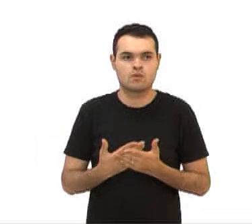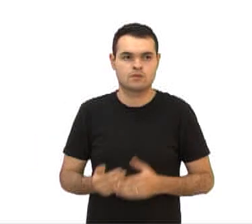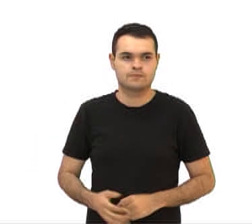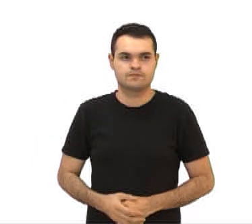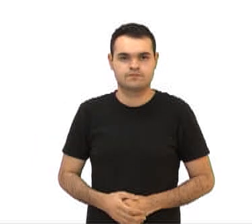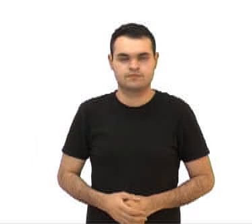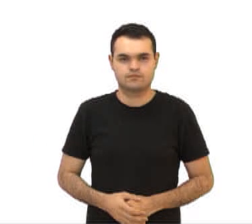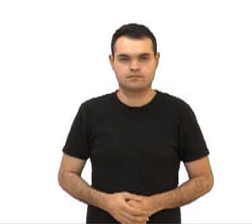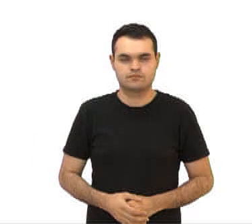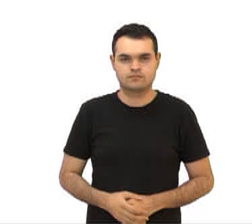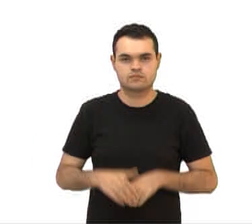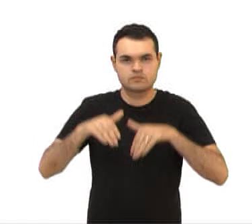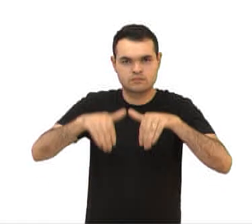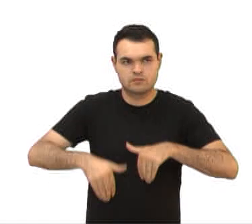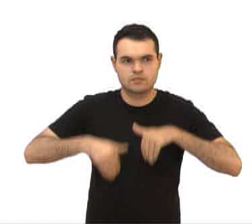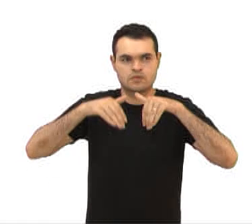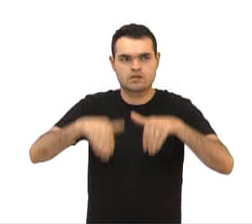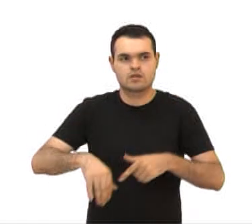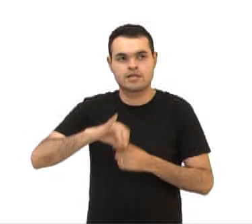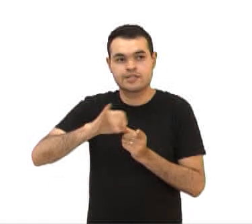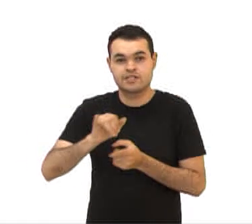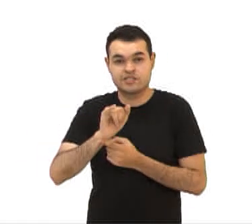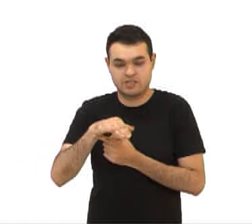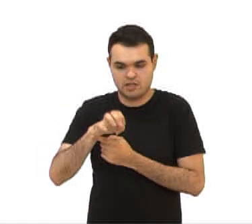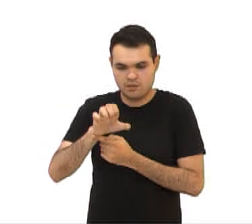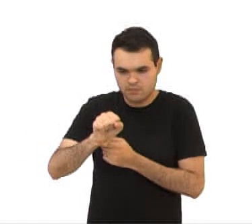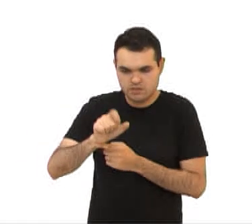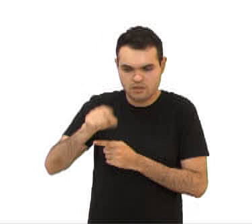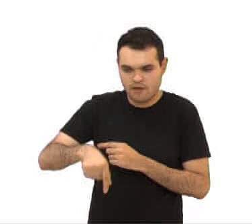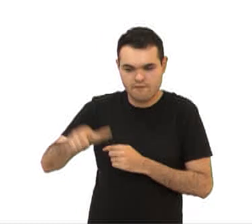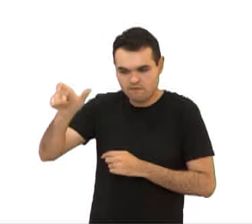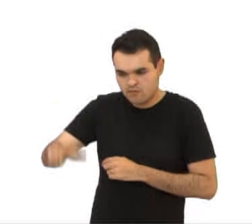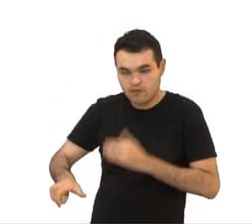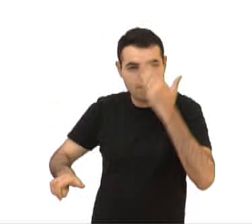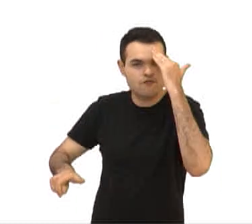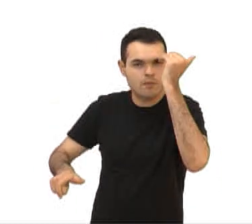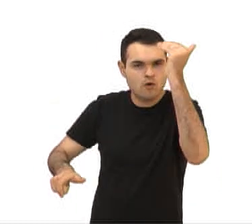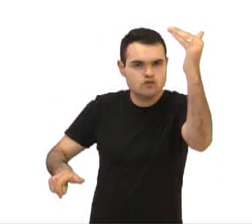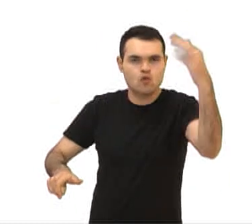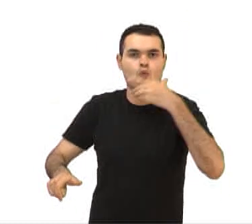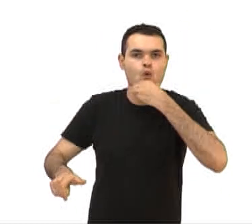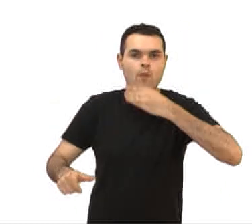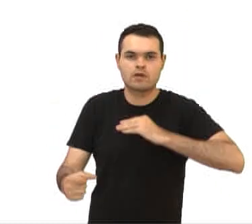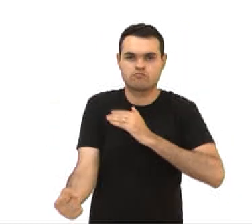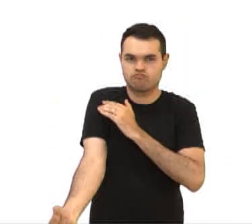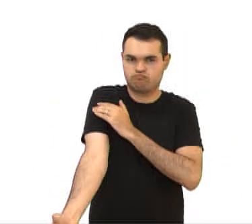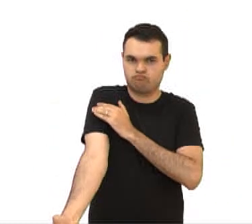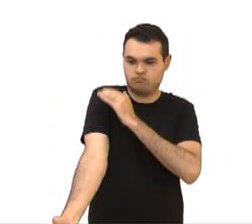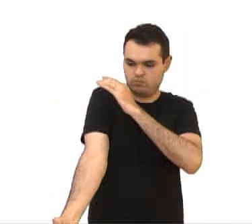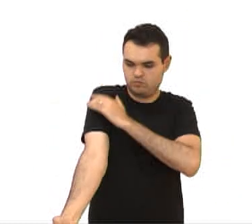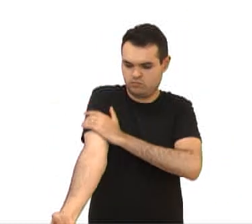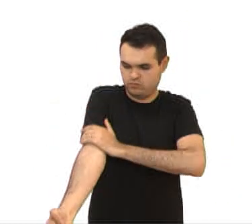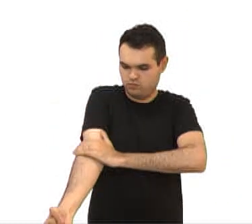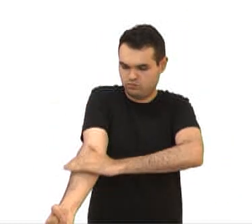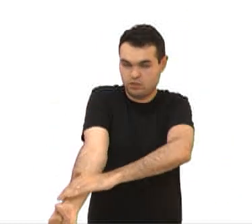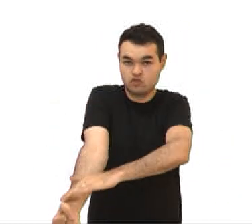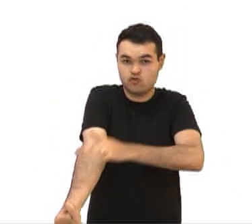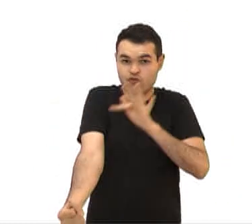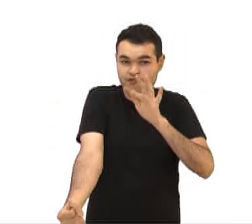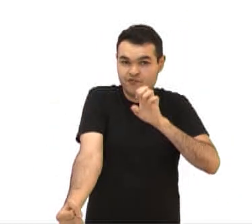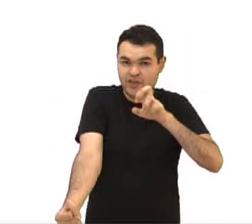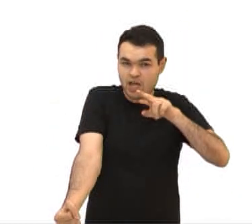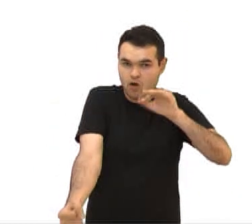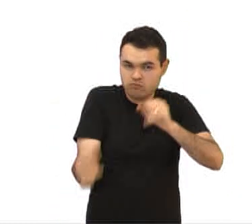O australiano James Harrison, de 81 anos, ficou conhecido como o Homem do Braço de Ferro, nome que faz jus a uma atitude